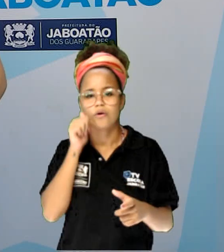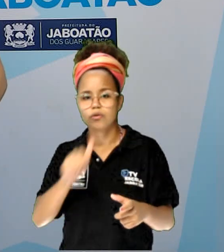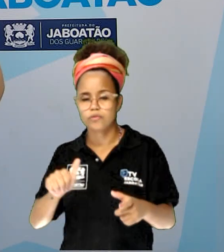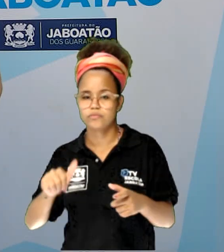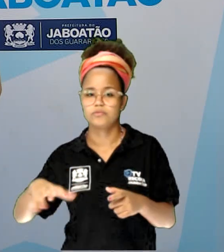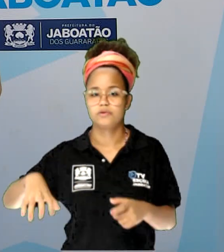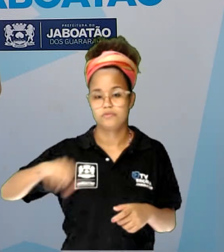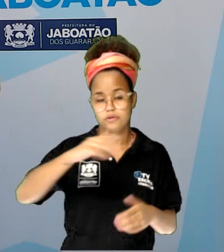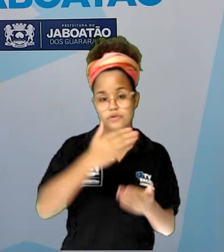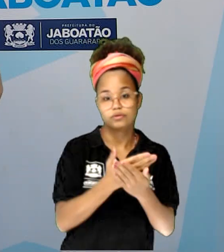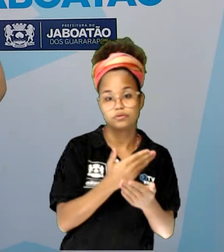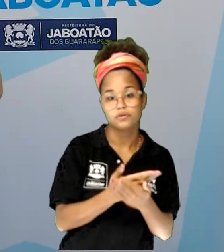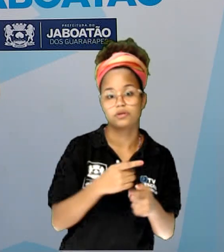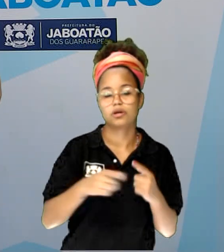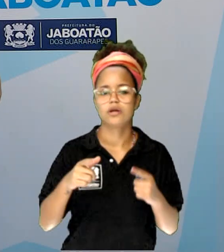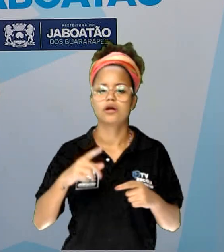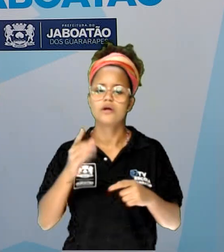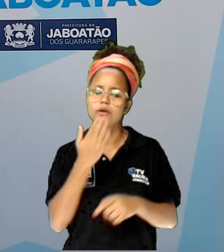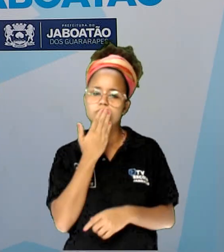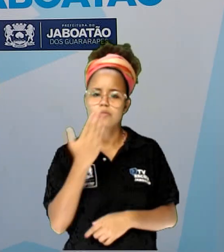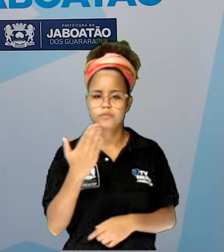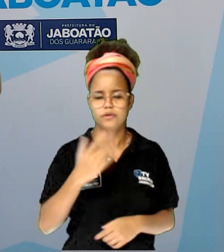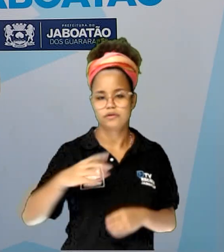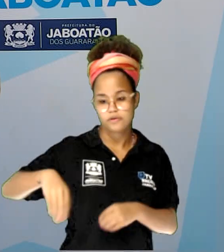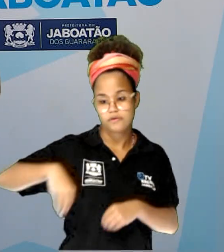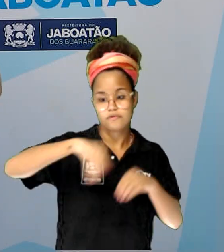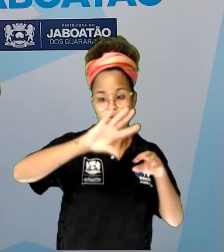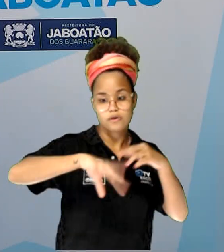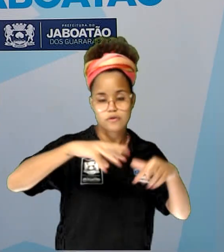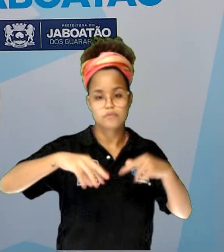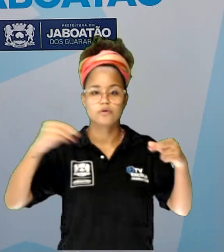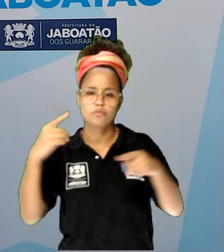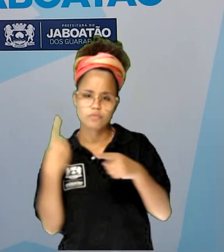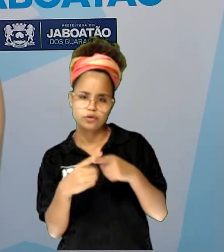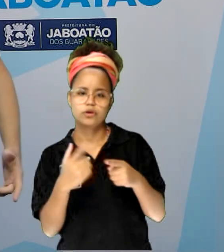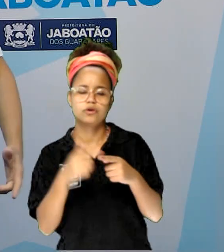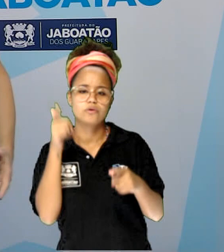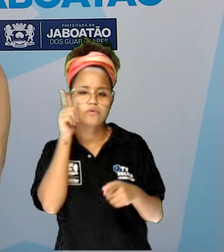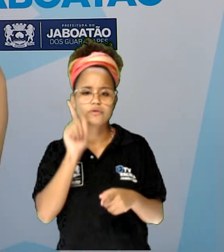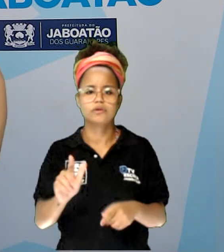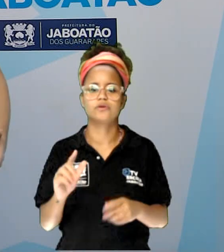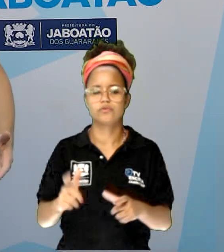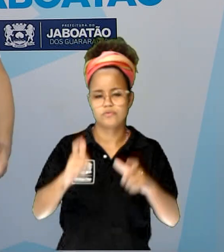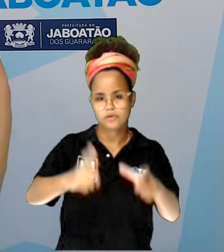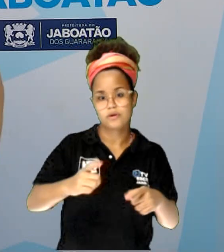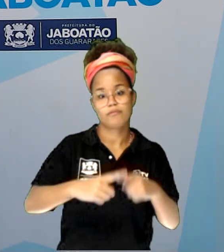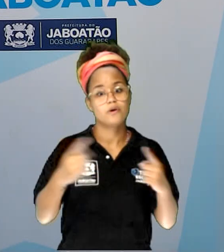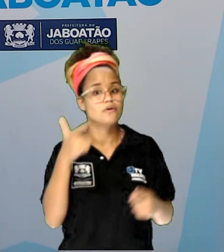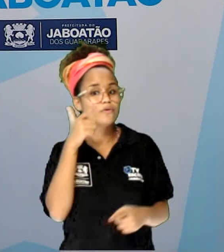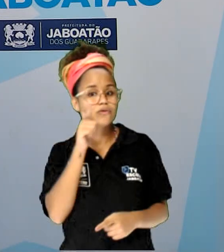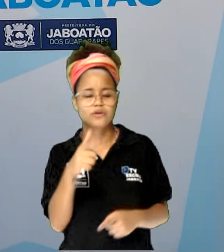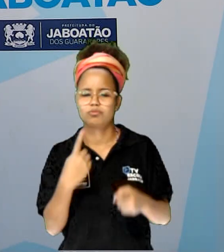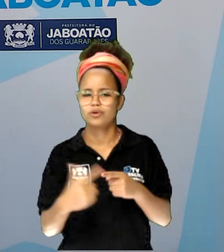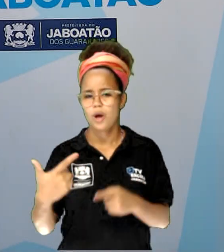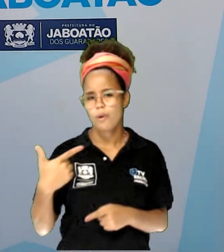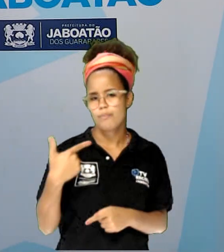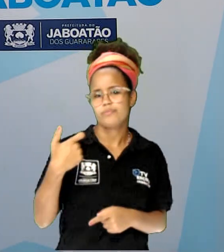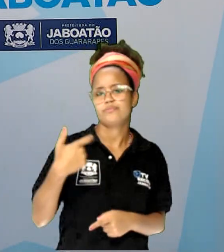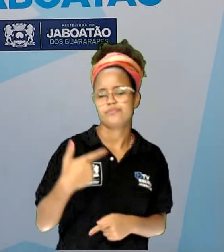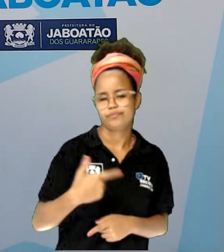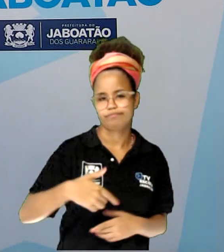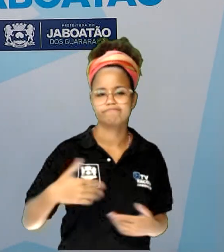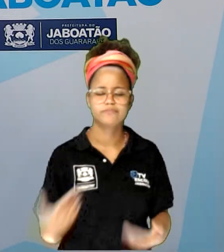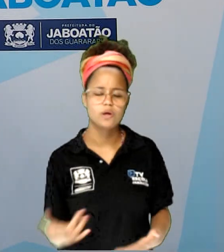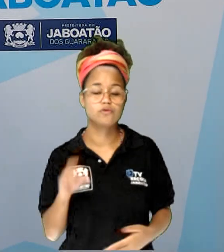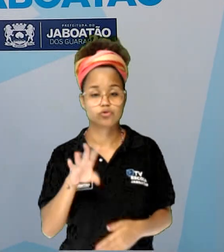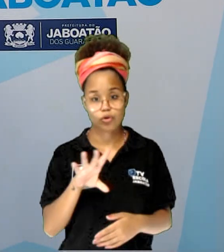trazer um presente a um professor da escola que havia conseguido a vaga, mas ela não consegue porque ela foi morta de maneira violenta, né? Então, só para